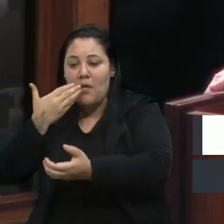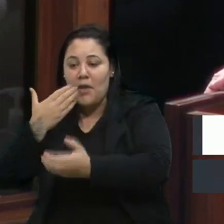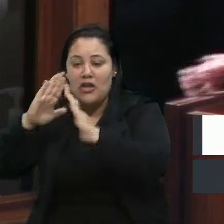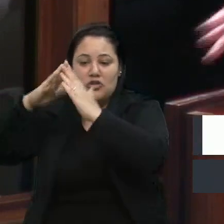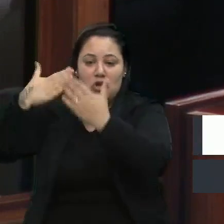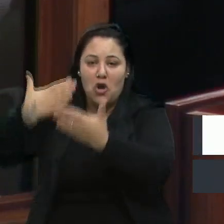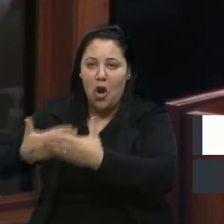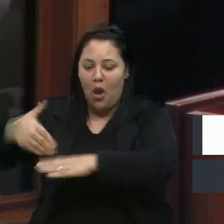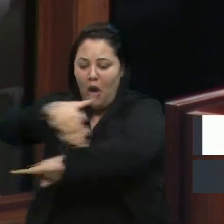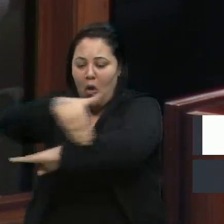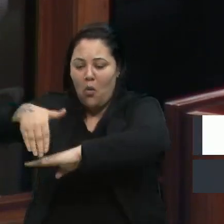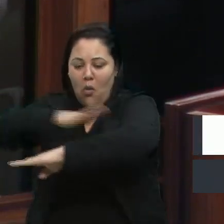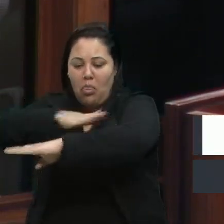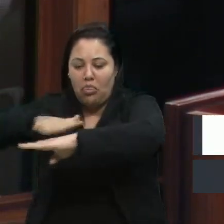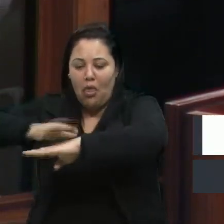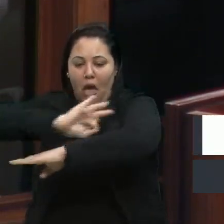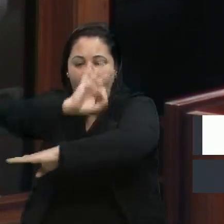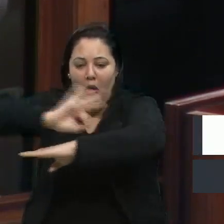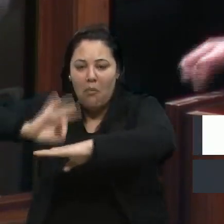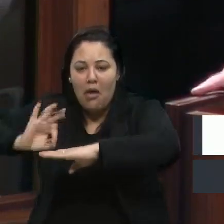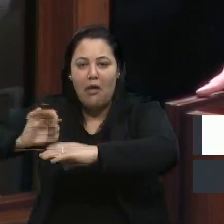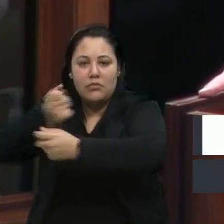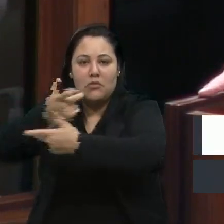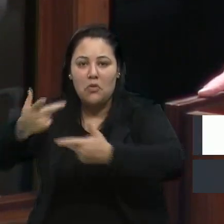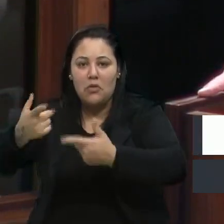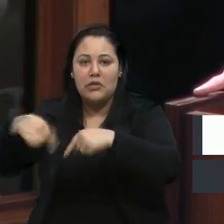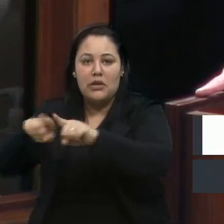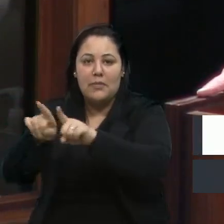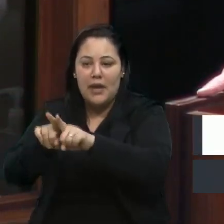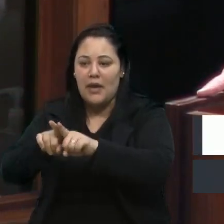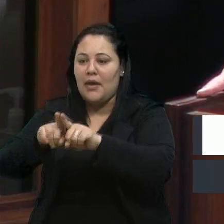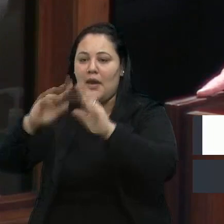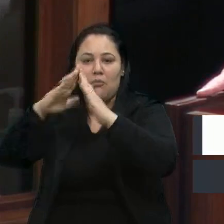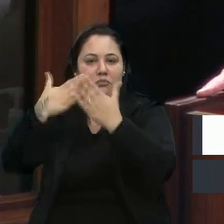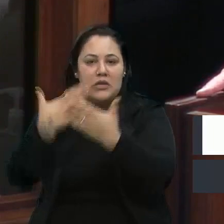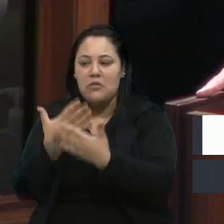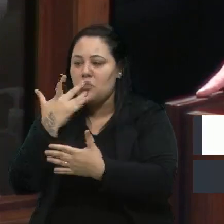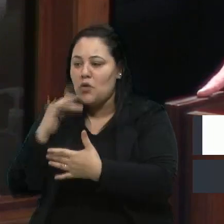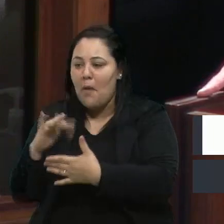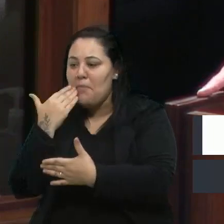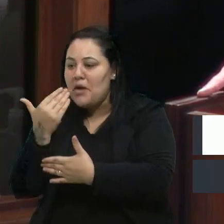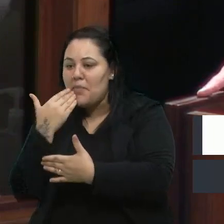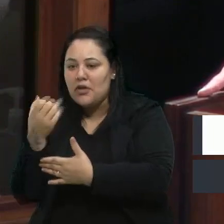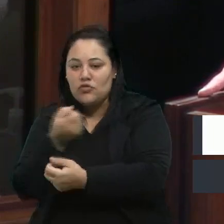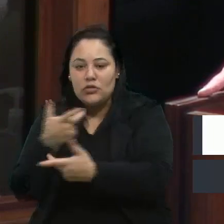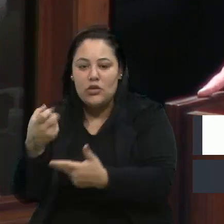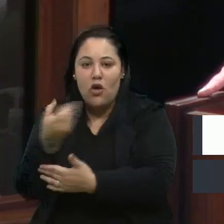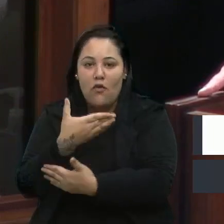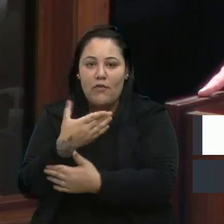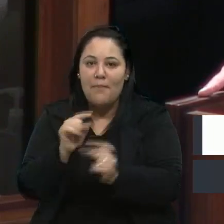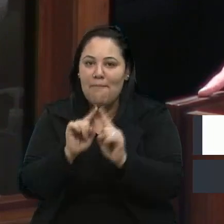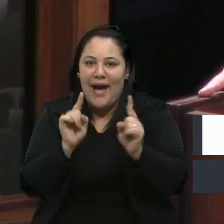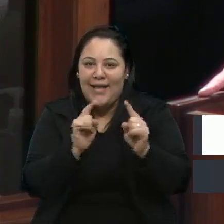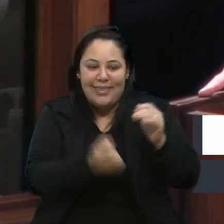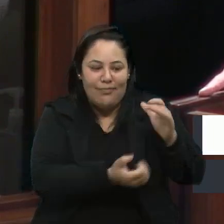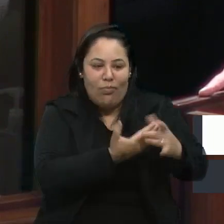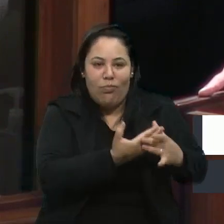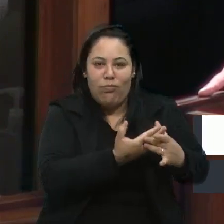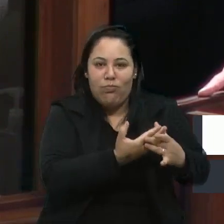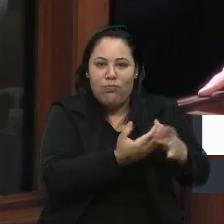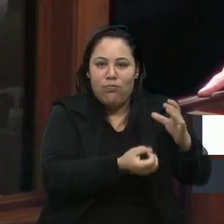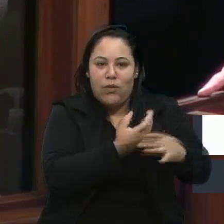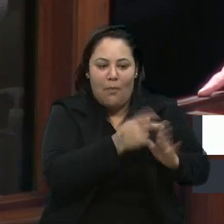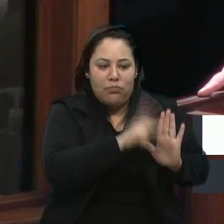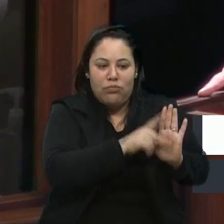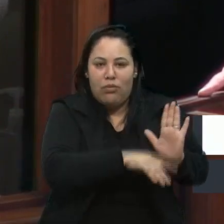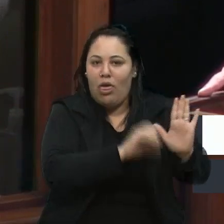mais vias, precisamos fazer uma creche nova, uma UBS nova, mas se não tivermos